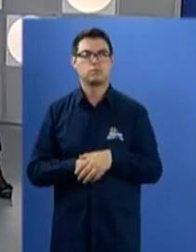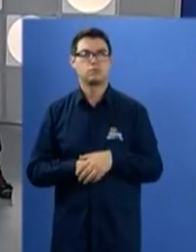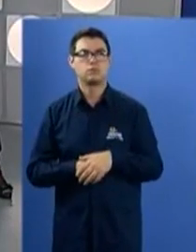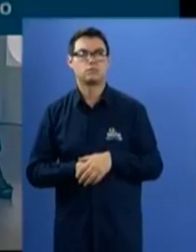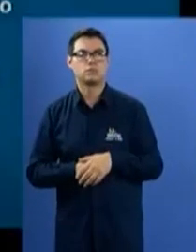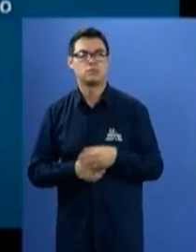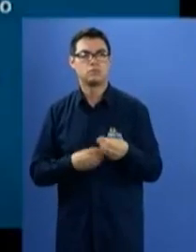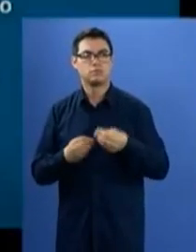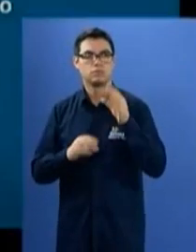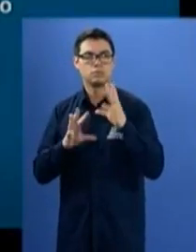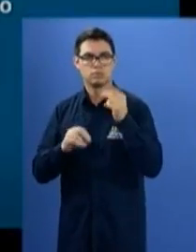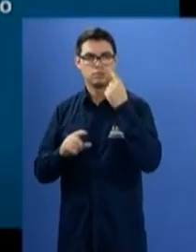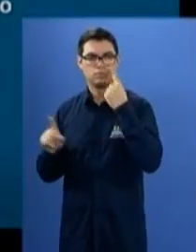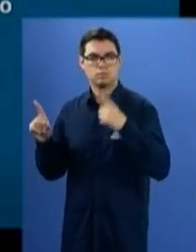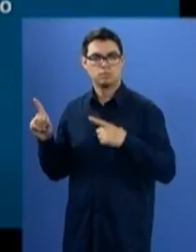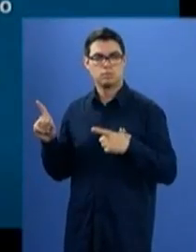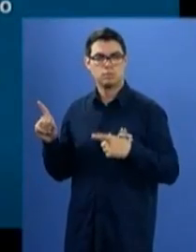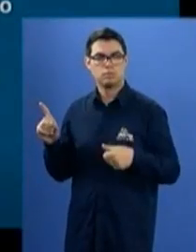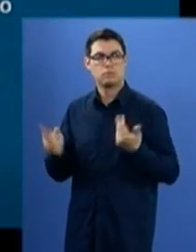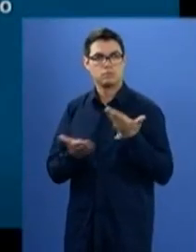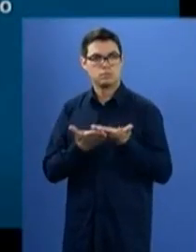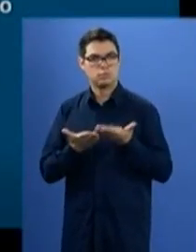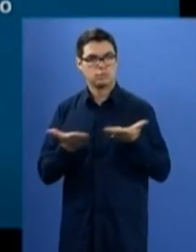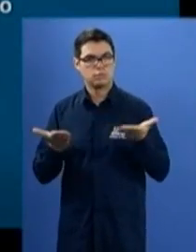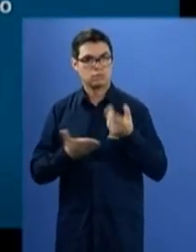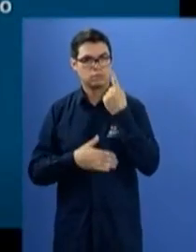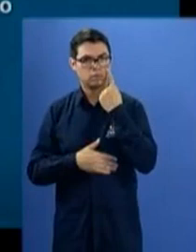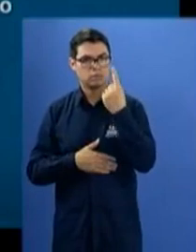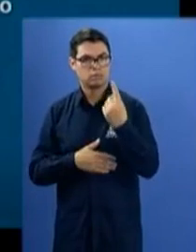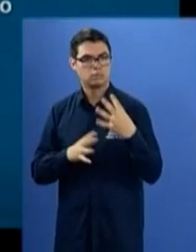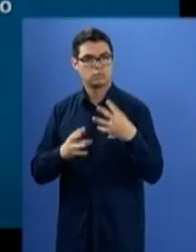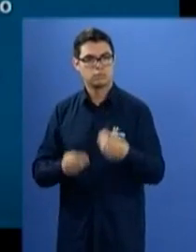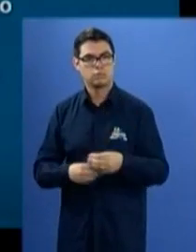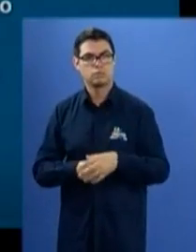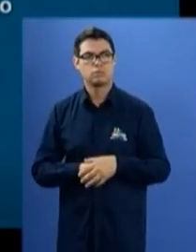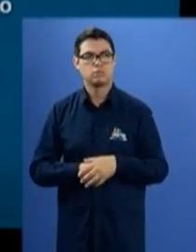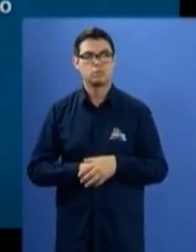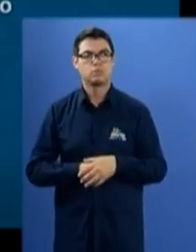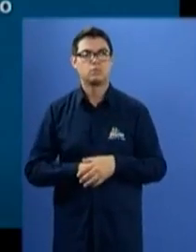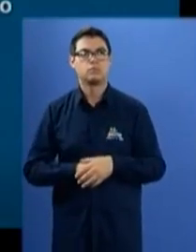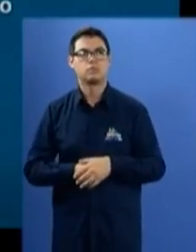de ciclos e avaliar essa velocidade do operador. A correta